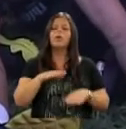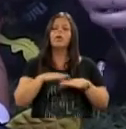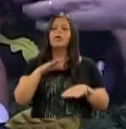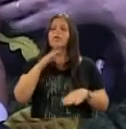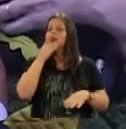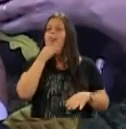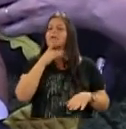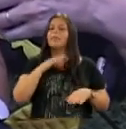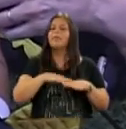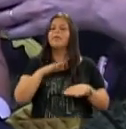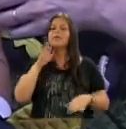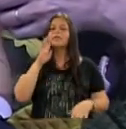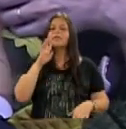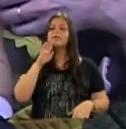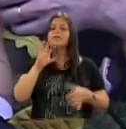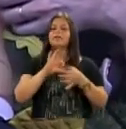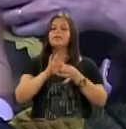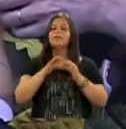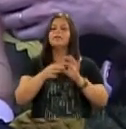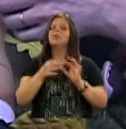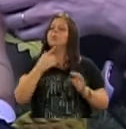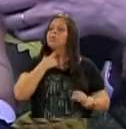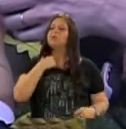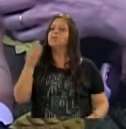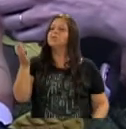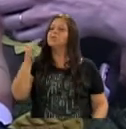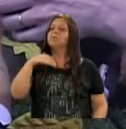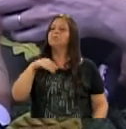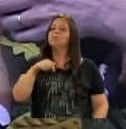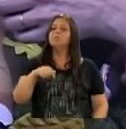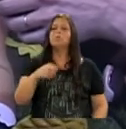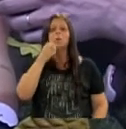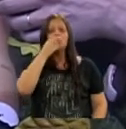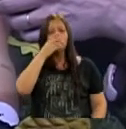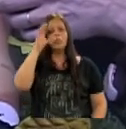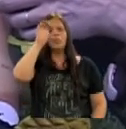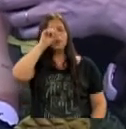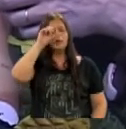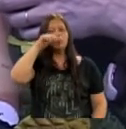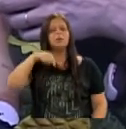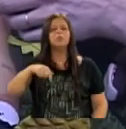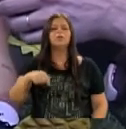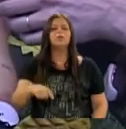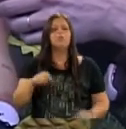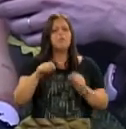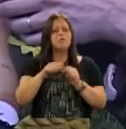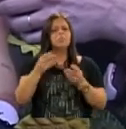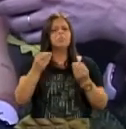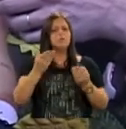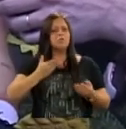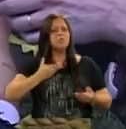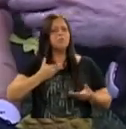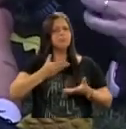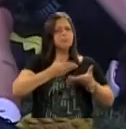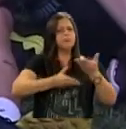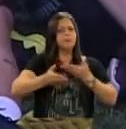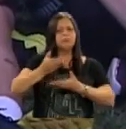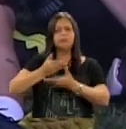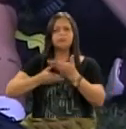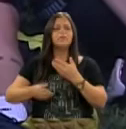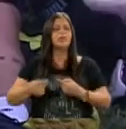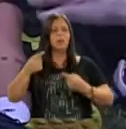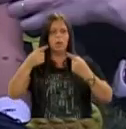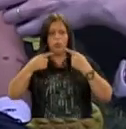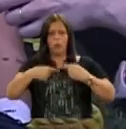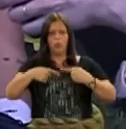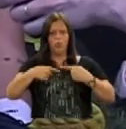olimpíadas gostei vim pra cá bom para aprender aqui bastante amigo a competição